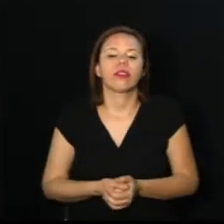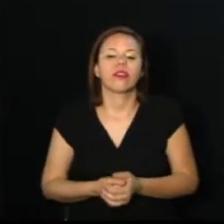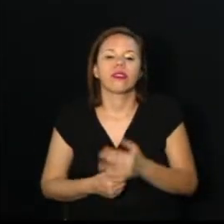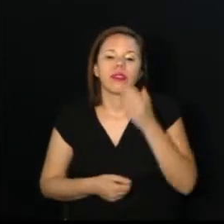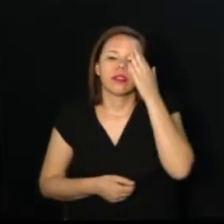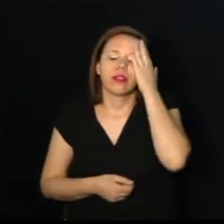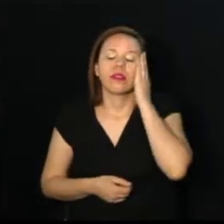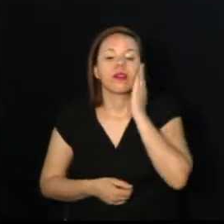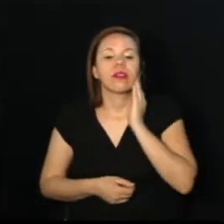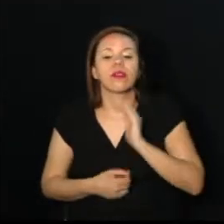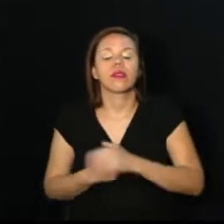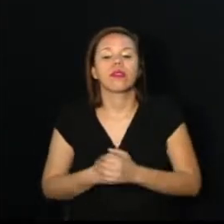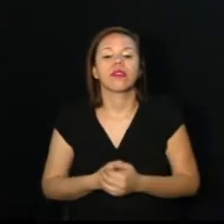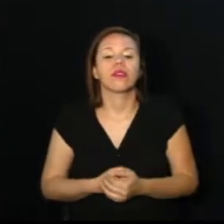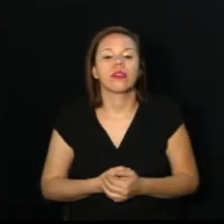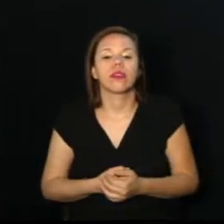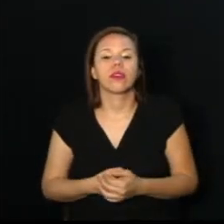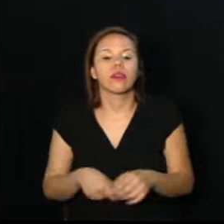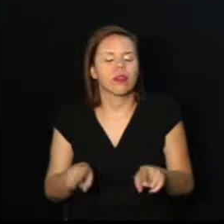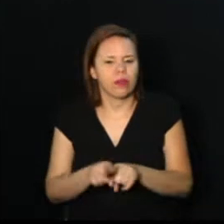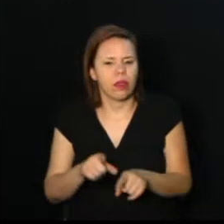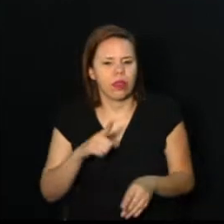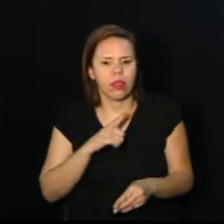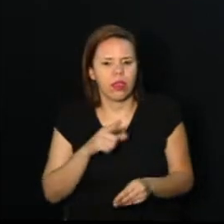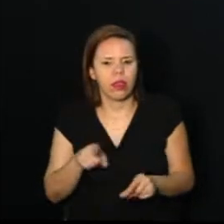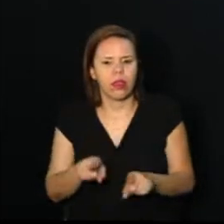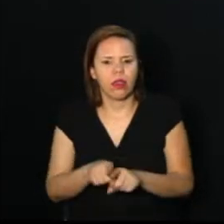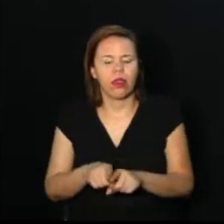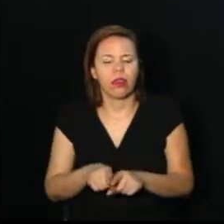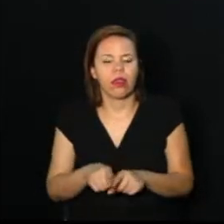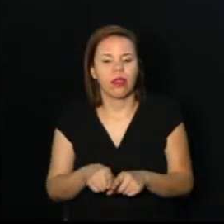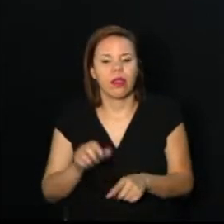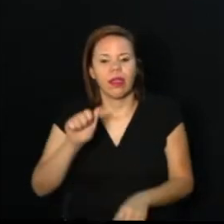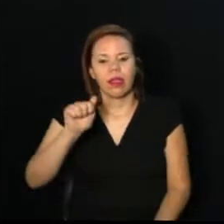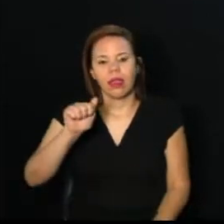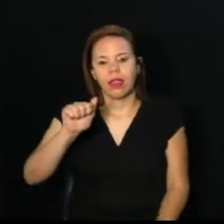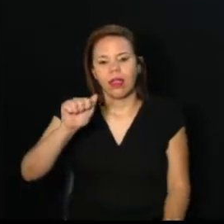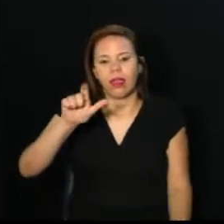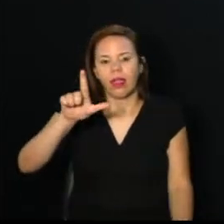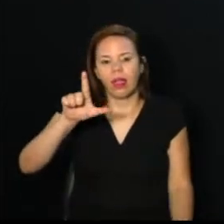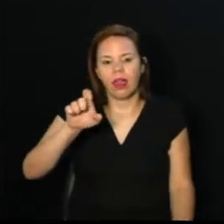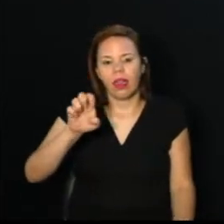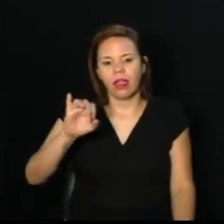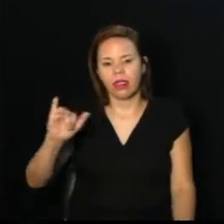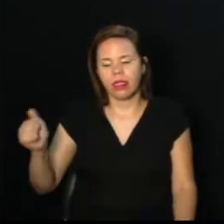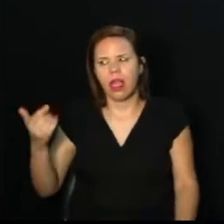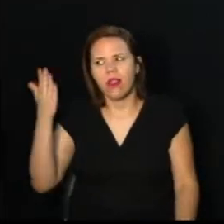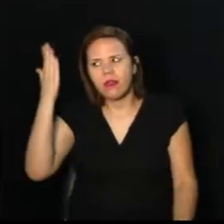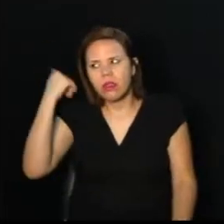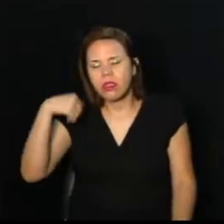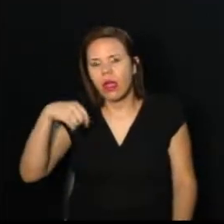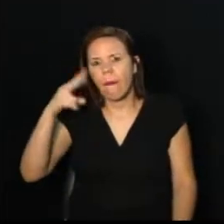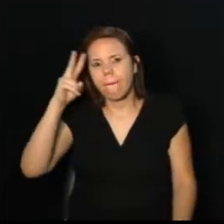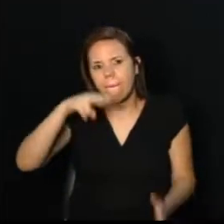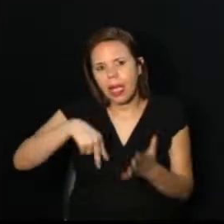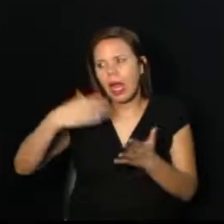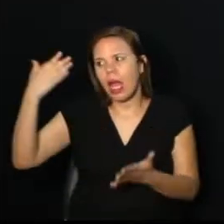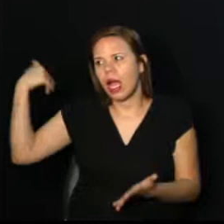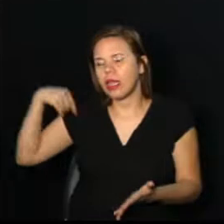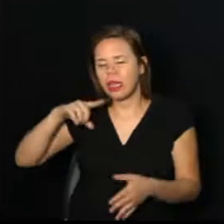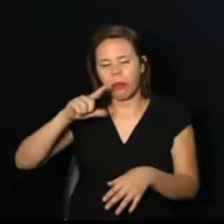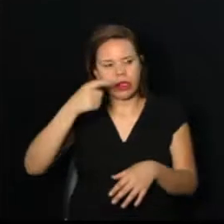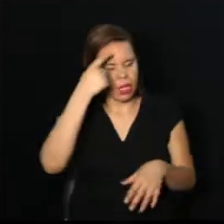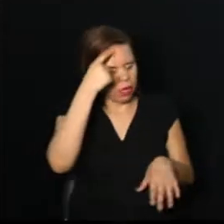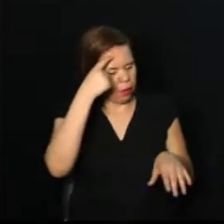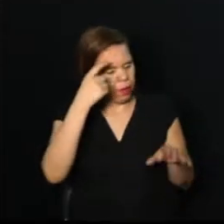certo? Em numa, nós temos a alexia. Eu sabia ler, eu bati a cabeça aqui,